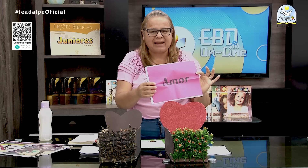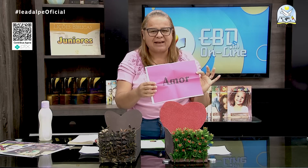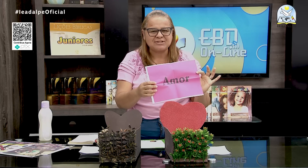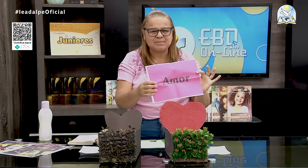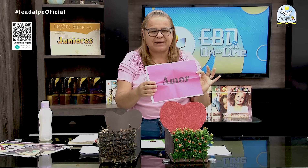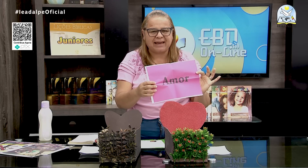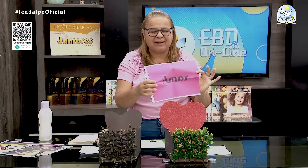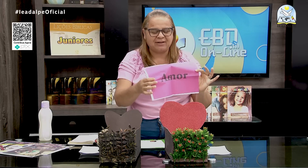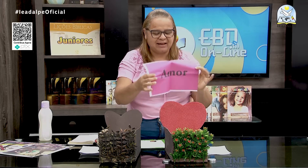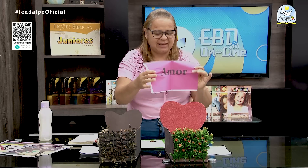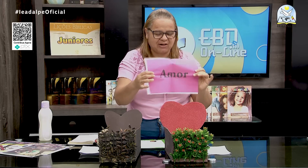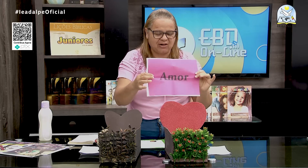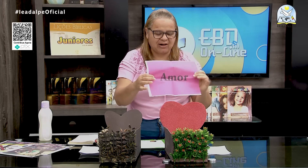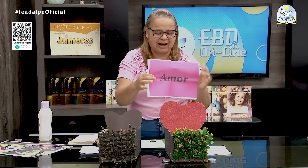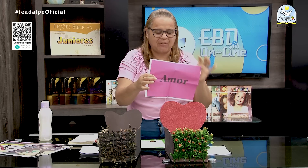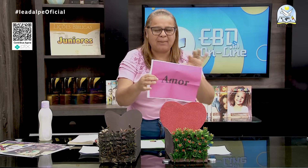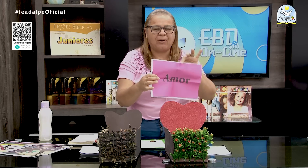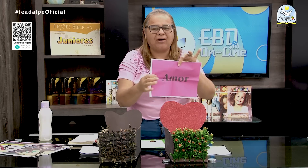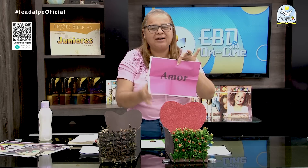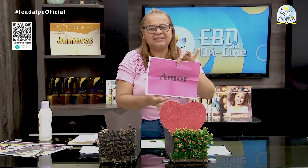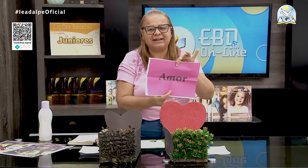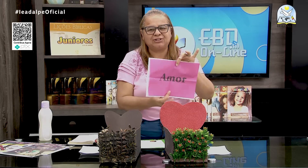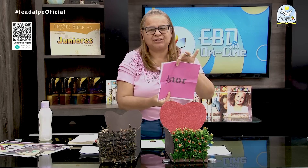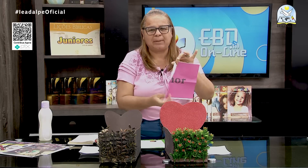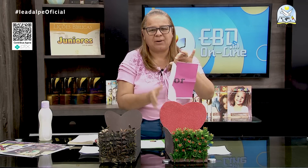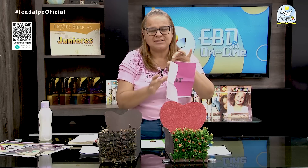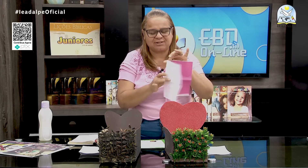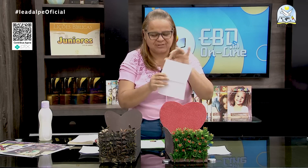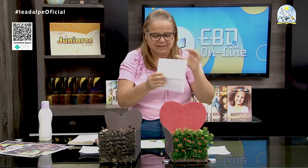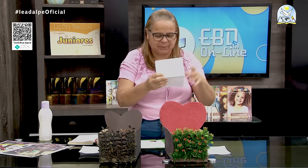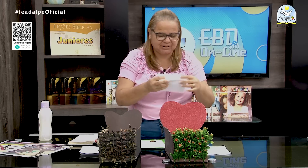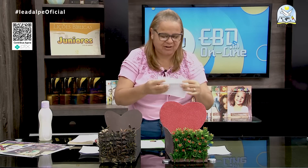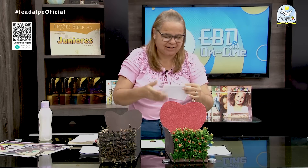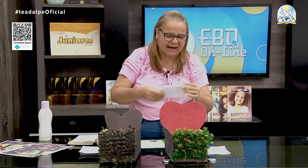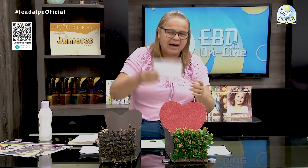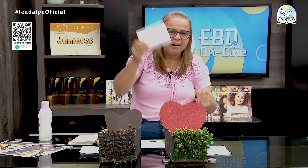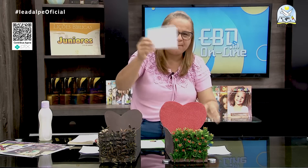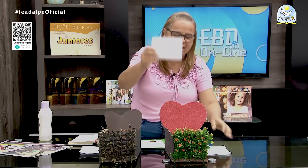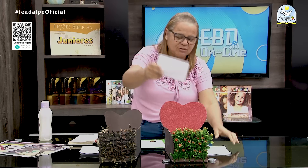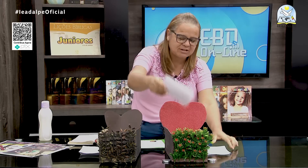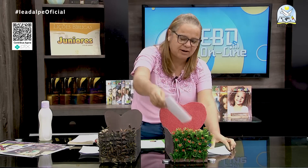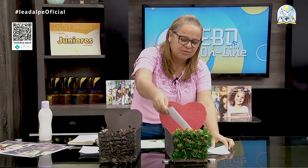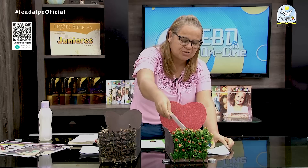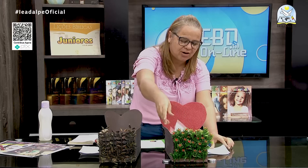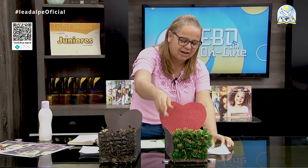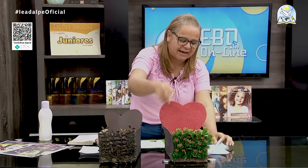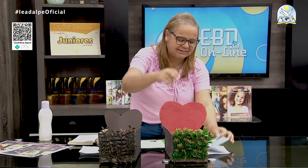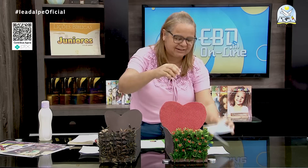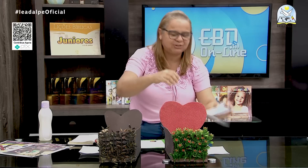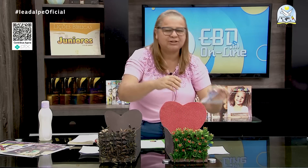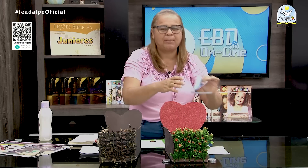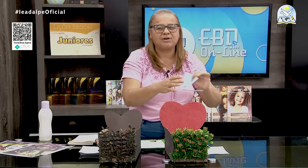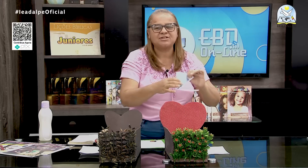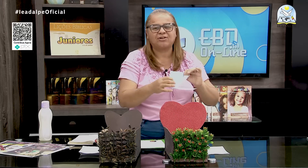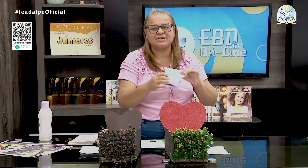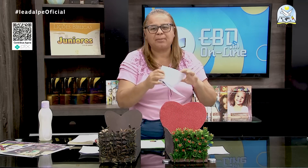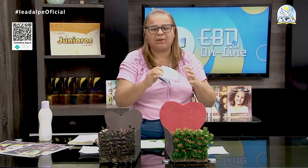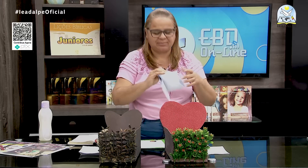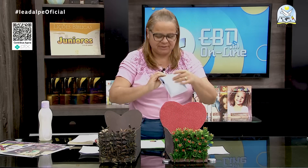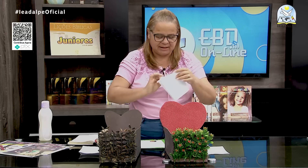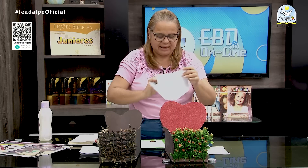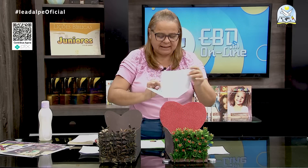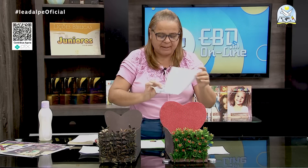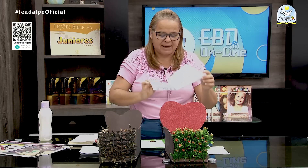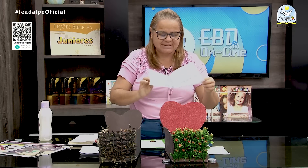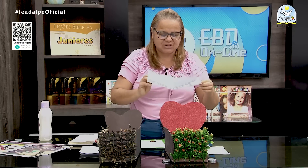trabalha aí com os pequenos e coloca o amor dentro do depósito você pode colocar para podemos colocar dentro do depósito coisa